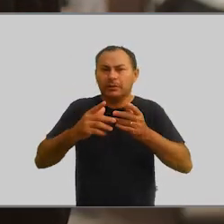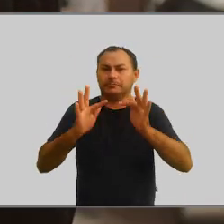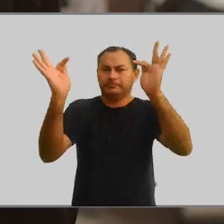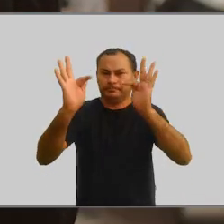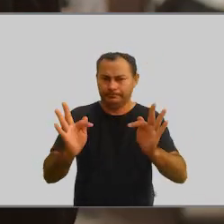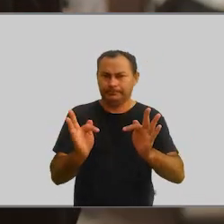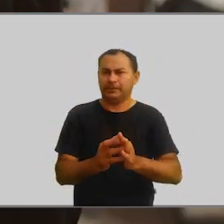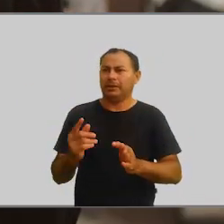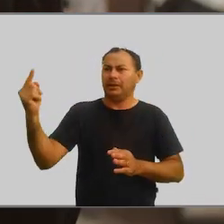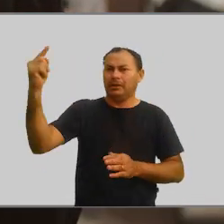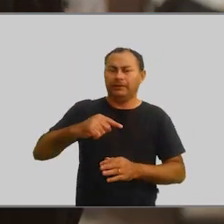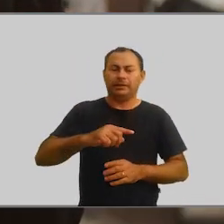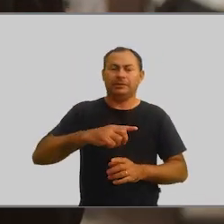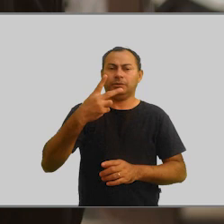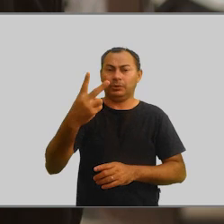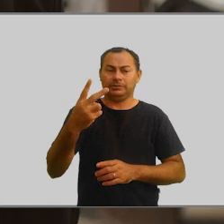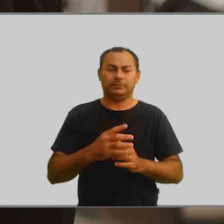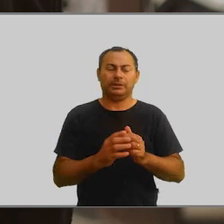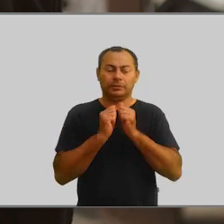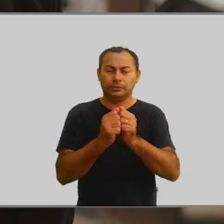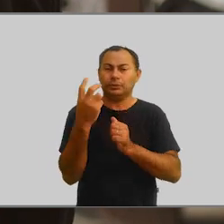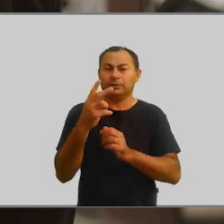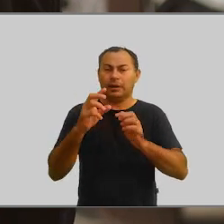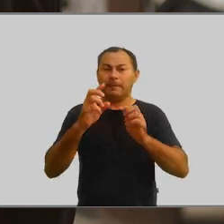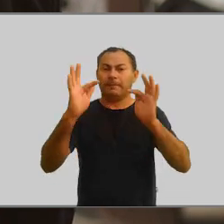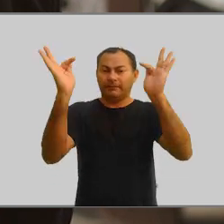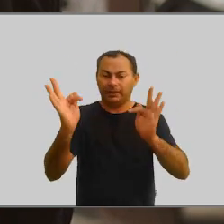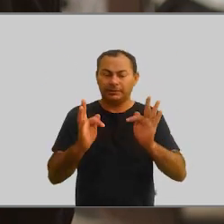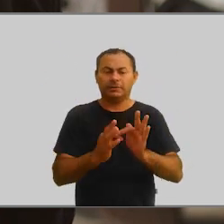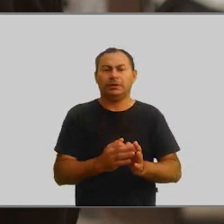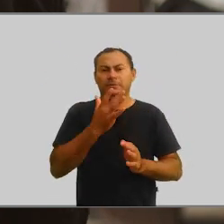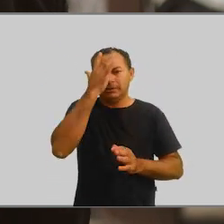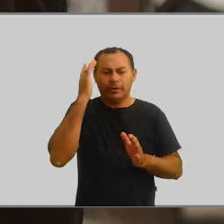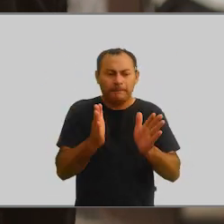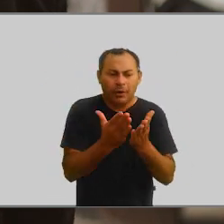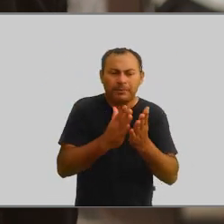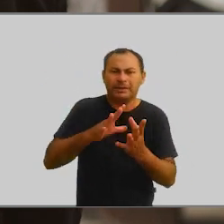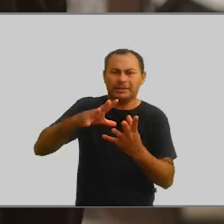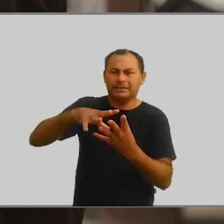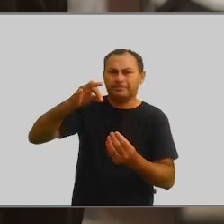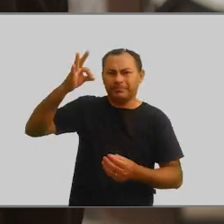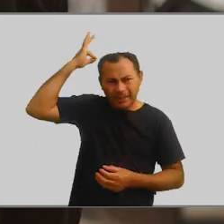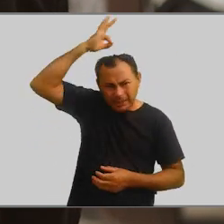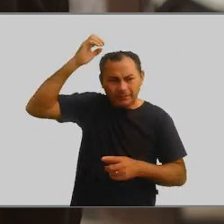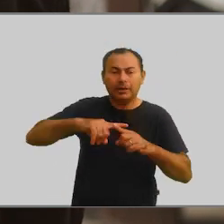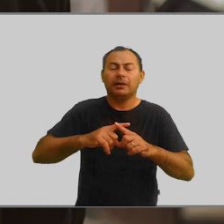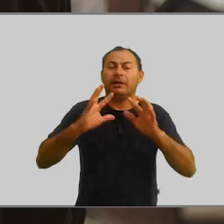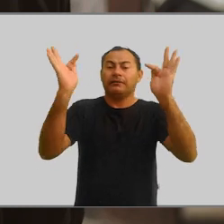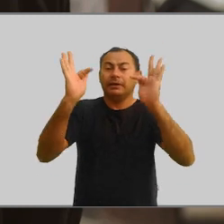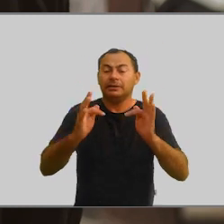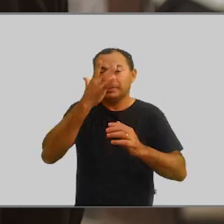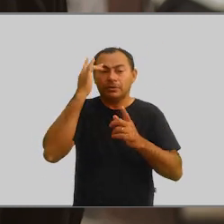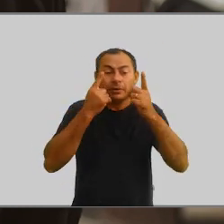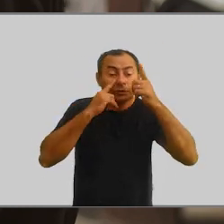as bem-aventuranças vêm em duplas, elas caminham em duas. Bem-aventurados os pobres em espírito e bem-aventurados os que